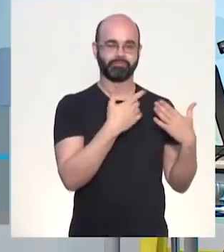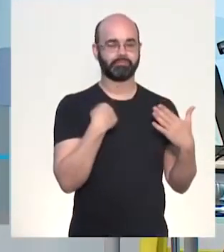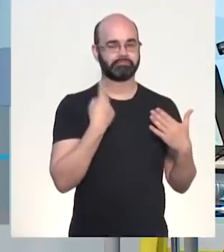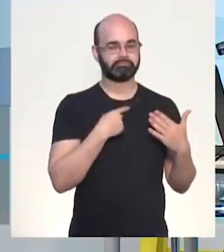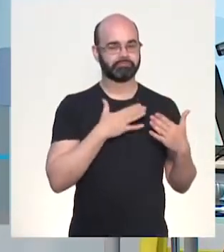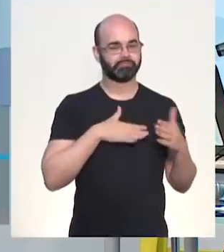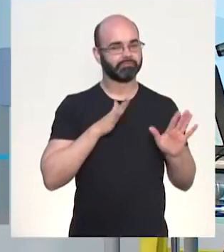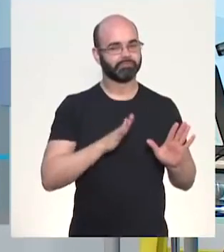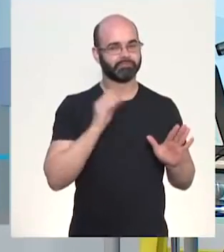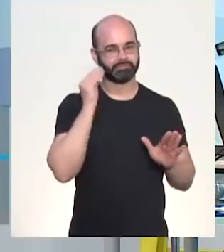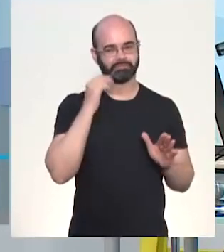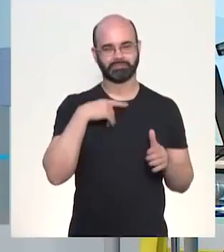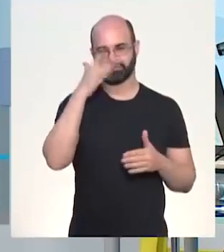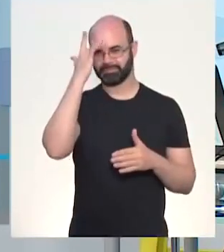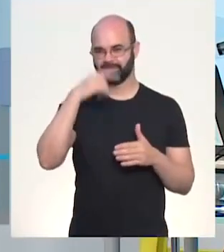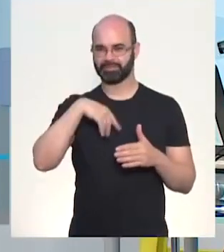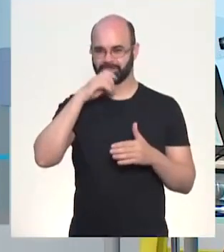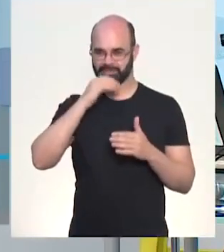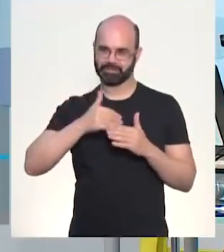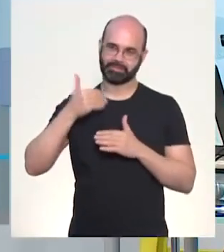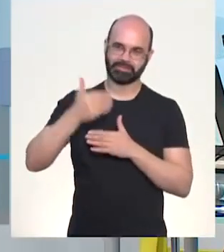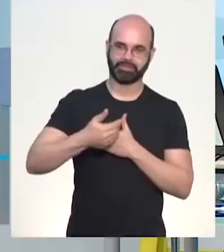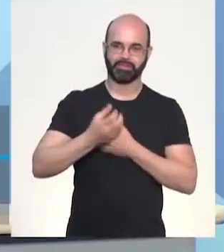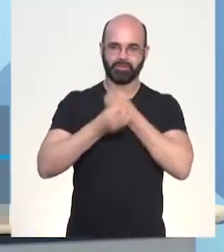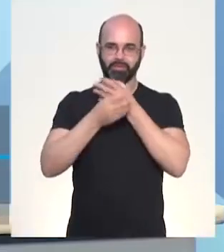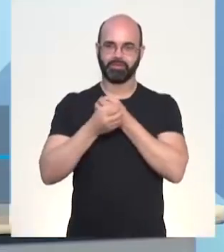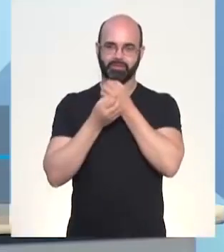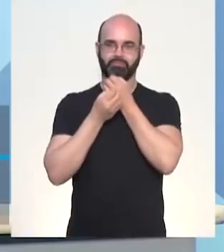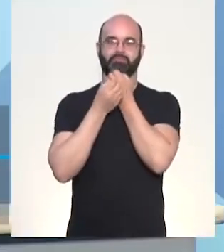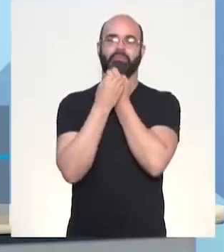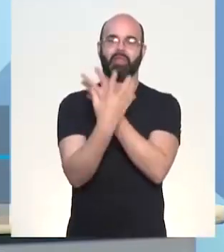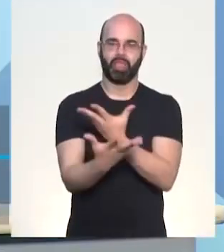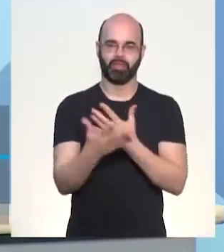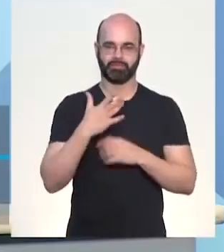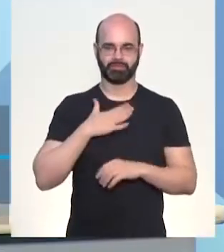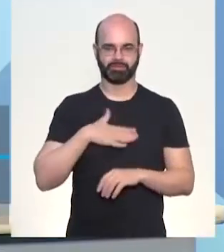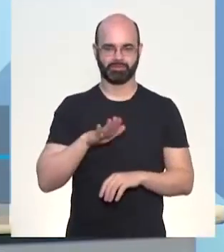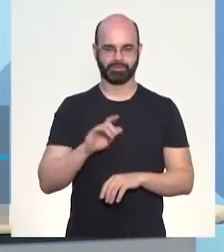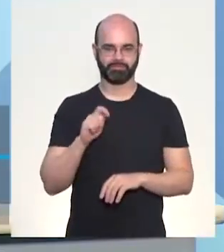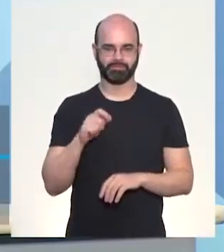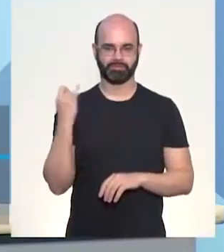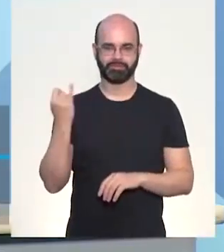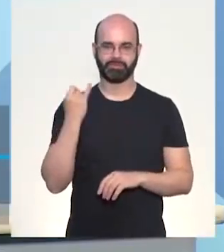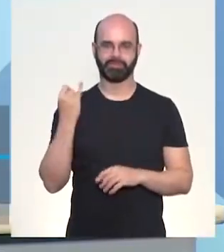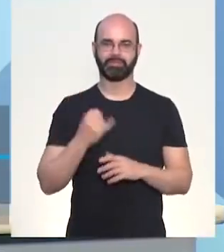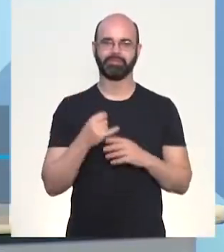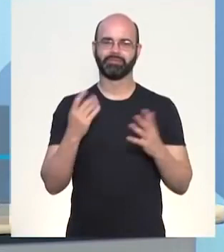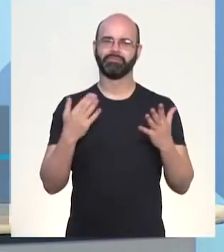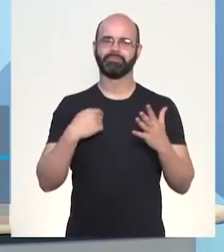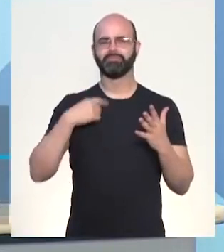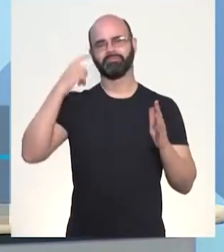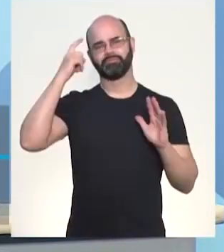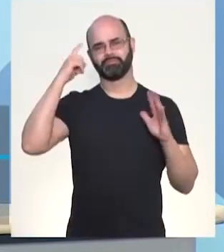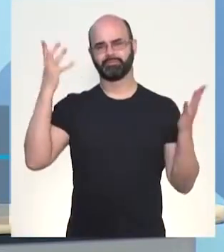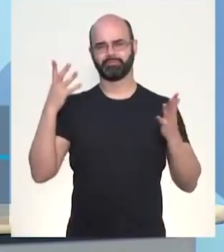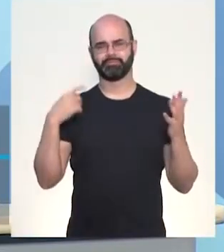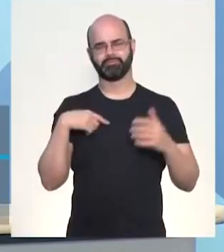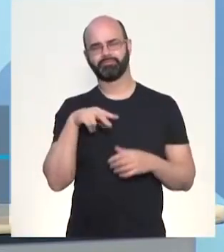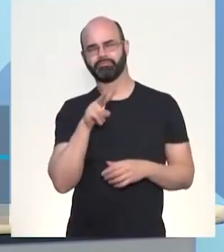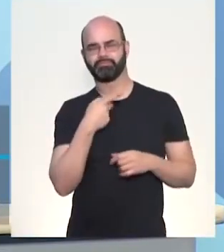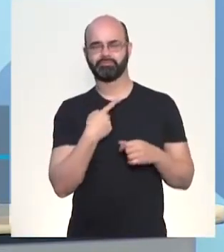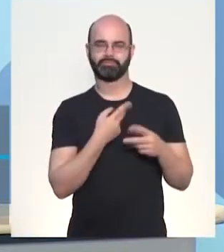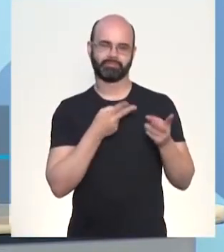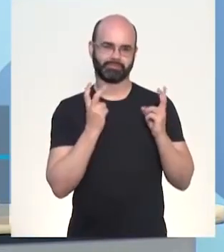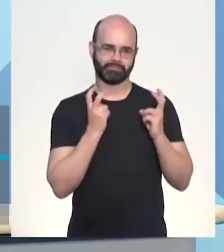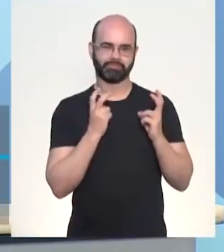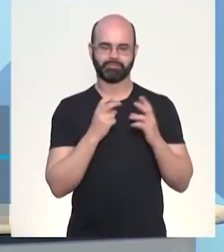bois, né, como diz aí o dito popular. Tudo bem? Eu tenho só uma contribuição aqui que eu Pois não, observei claro. agora, me ocorreu. Então, aí, no caso, o que está acontecendo